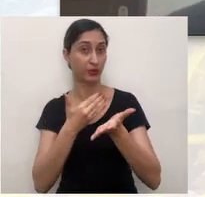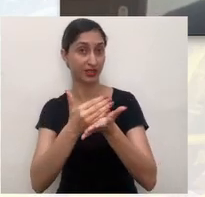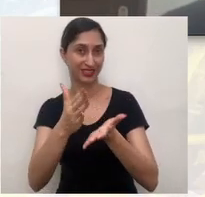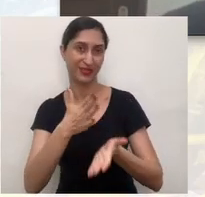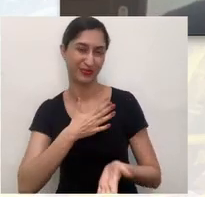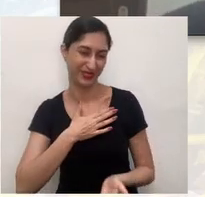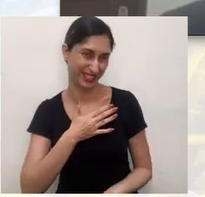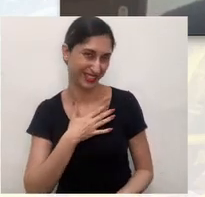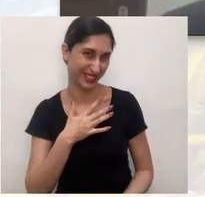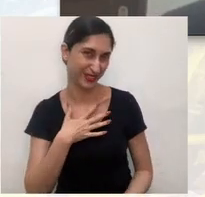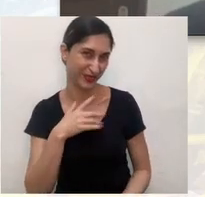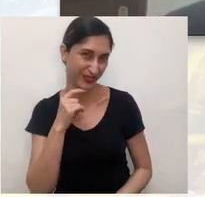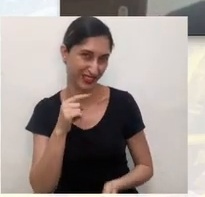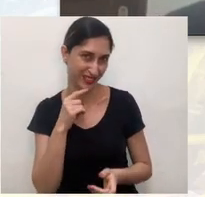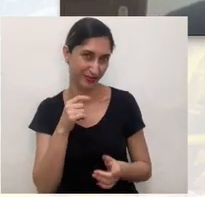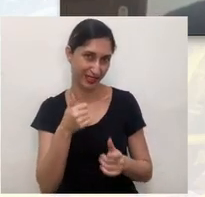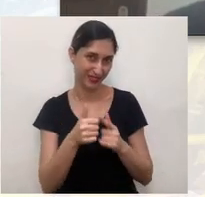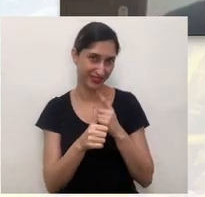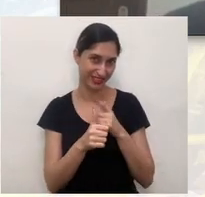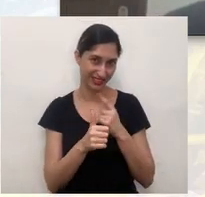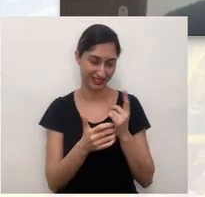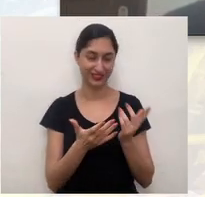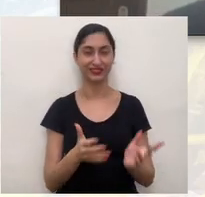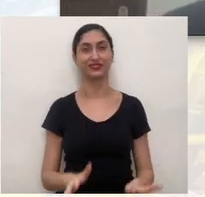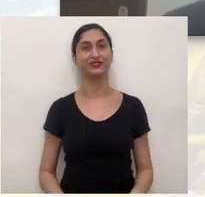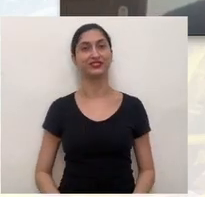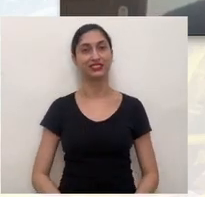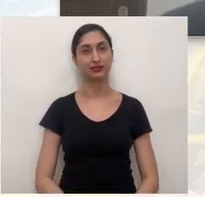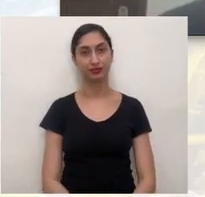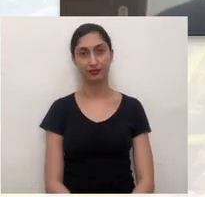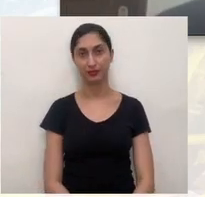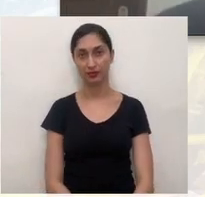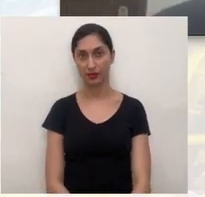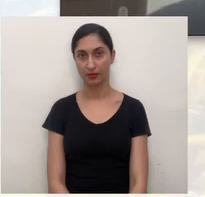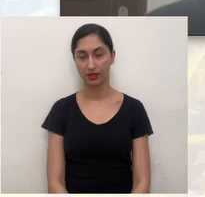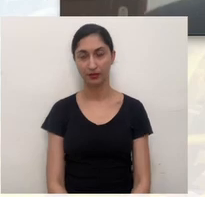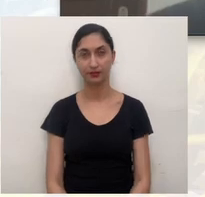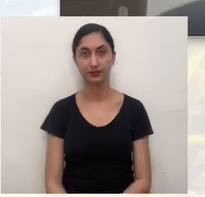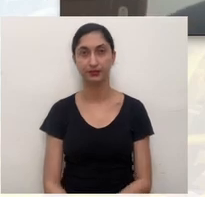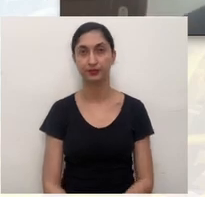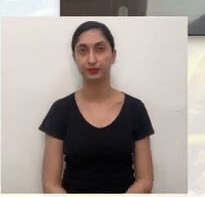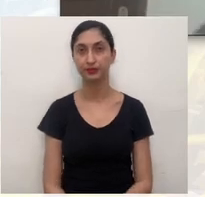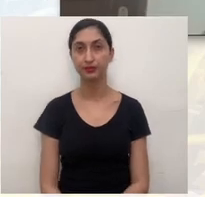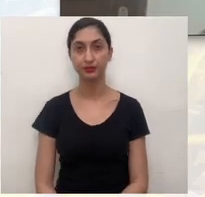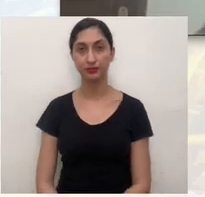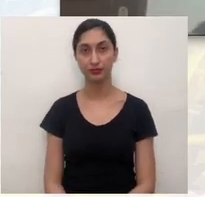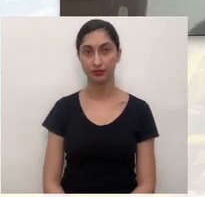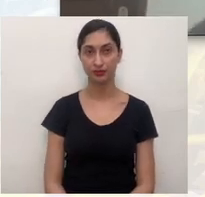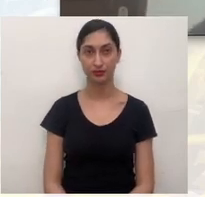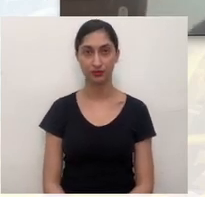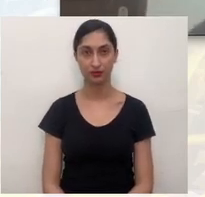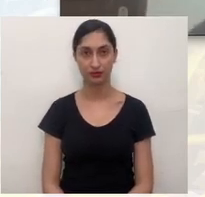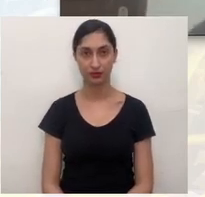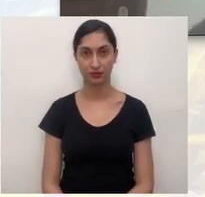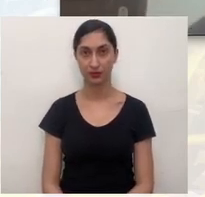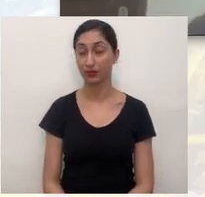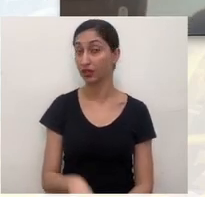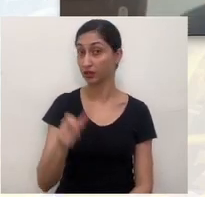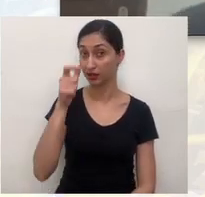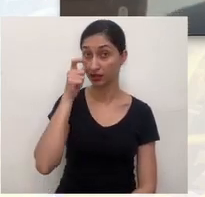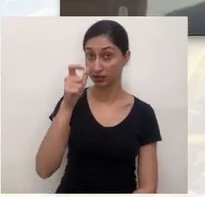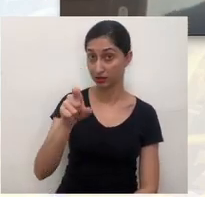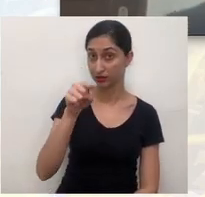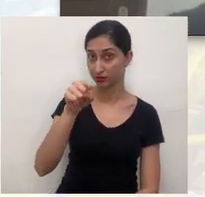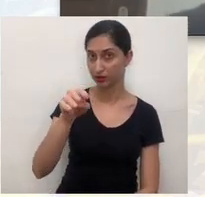minha também, se vocês me permitirem. Eu achei muito interessante quando você mostrou esse trabalho